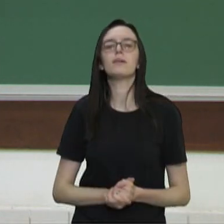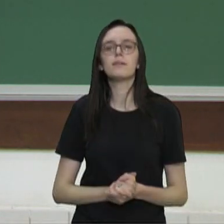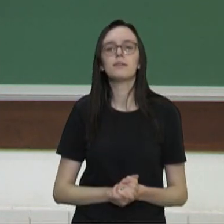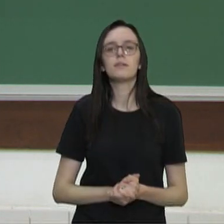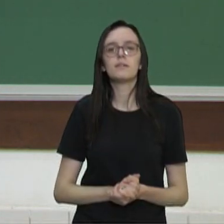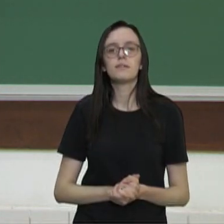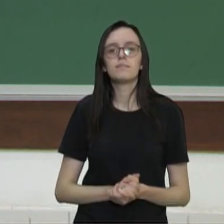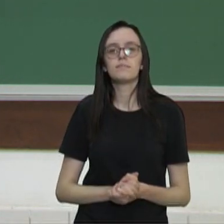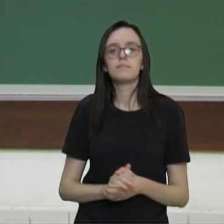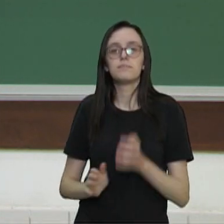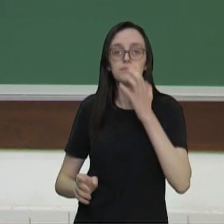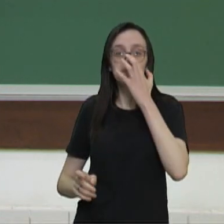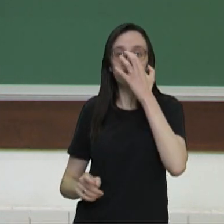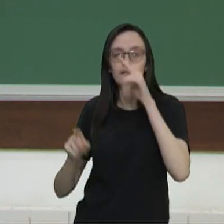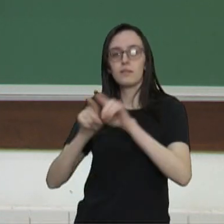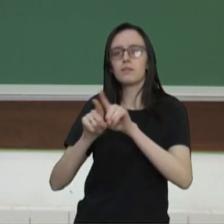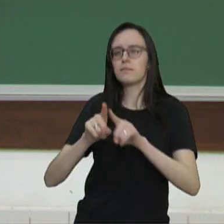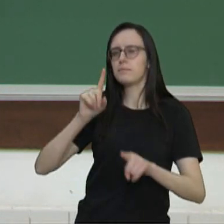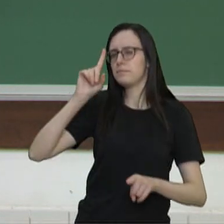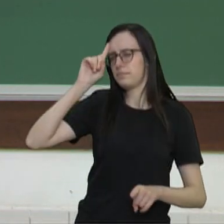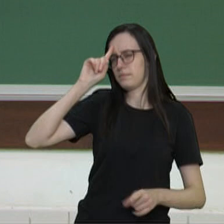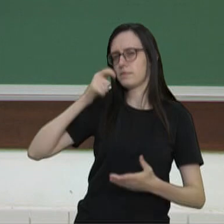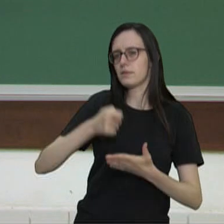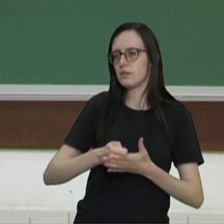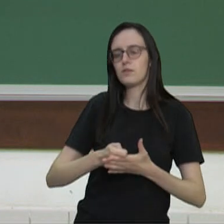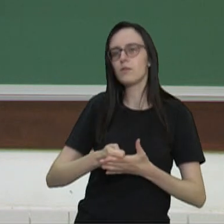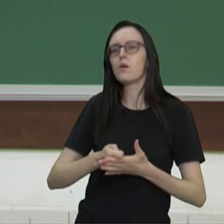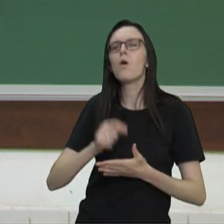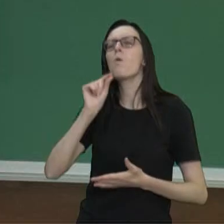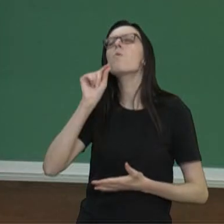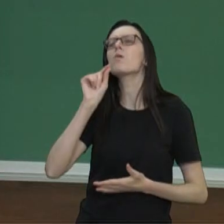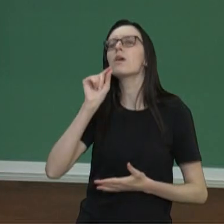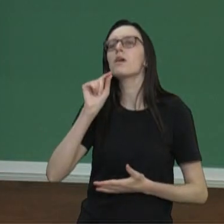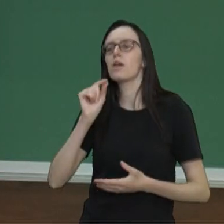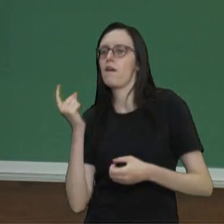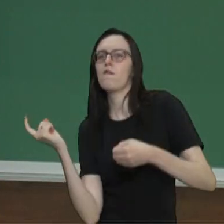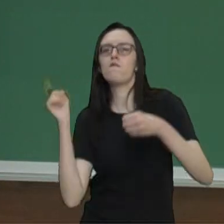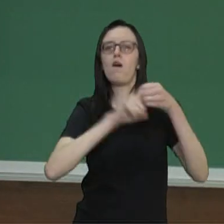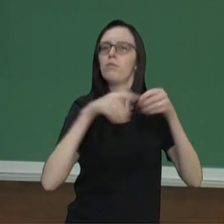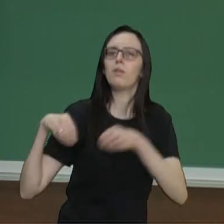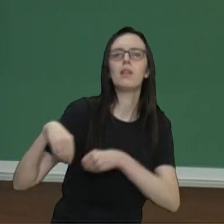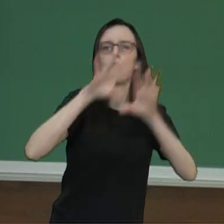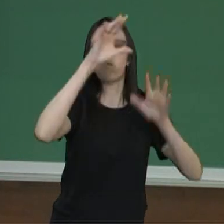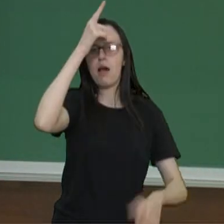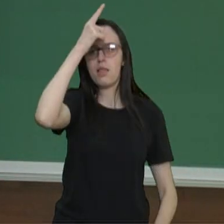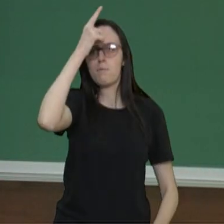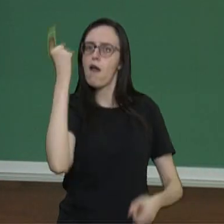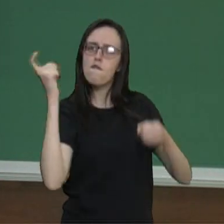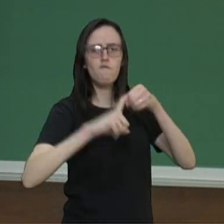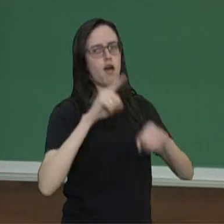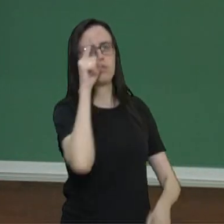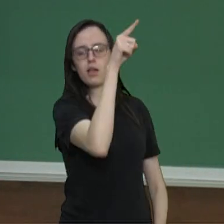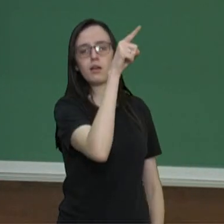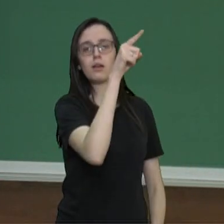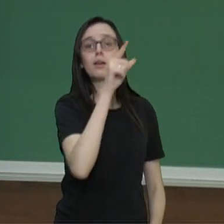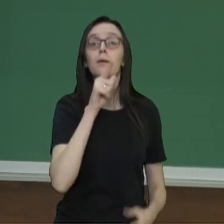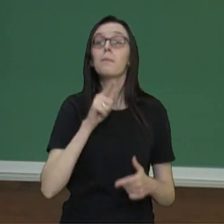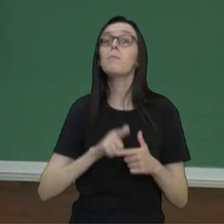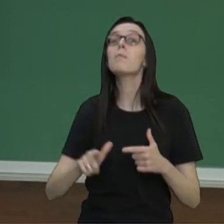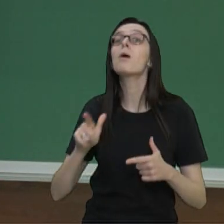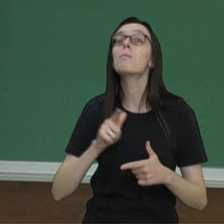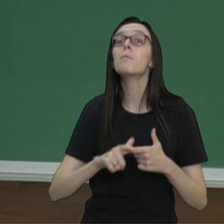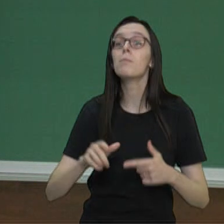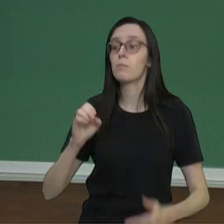e decidiu extraditar ela, ou seja, devolver ela para a Alemanha. Problema, a